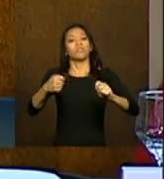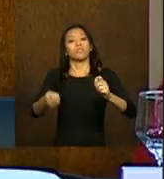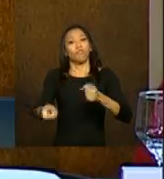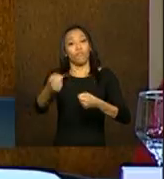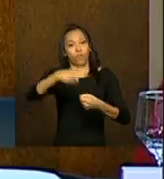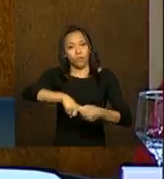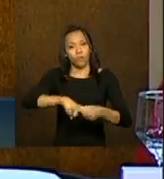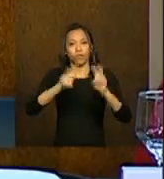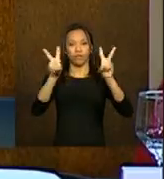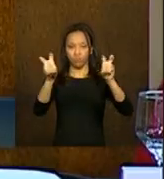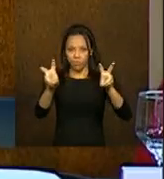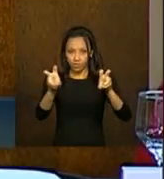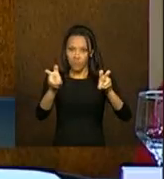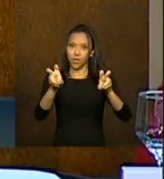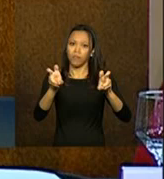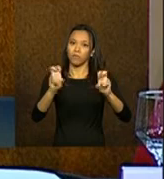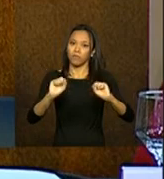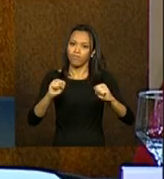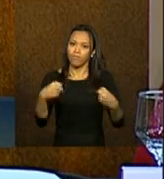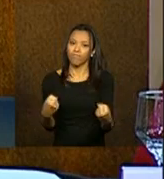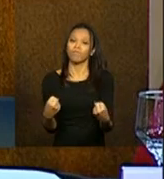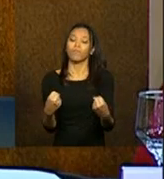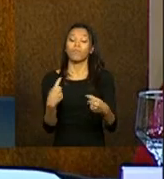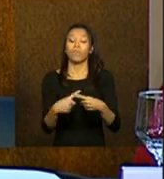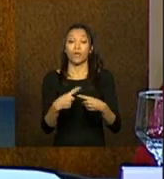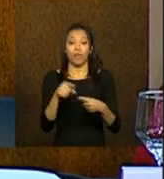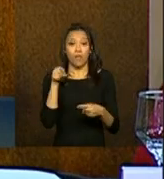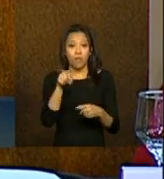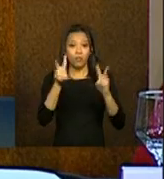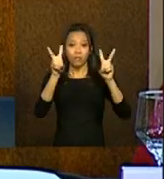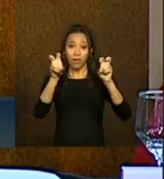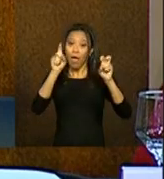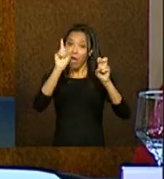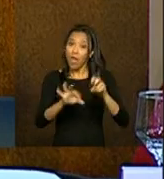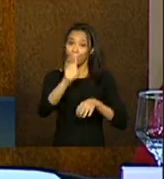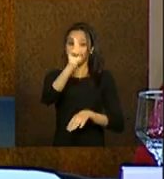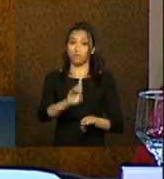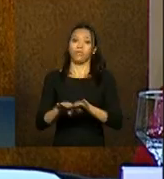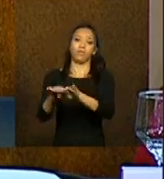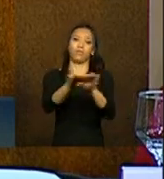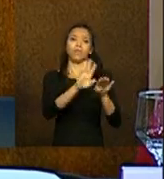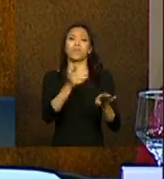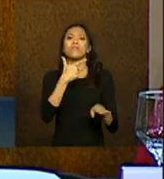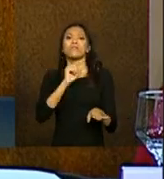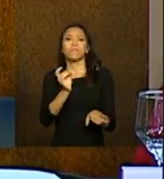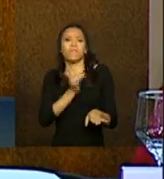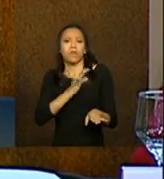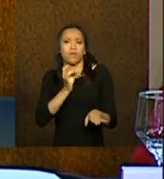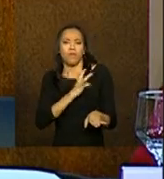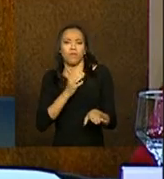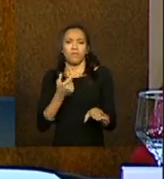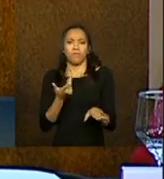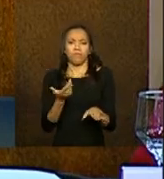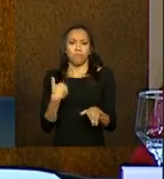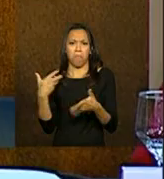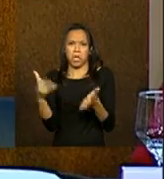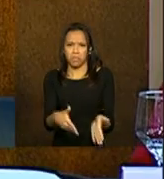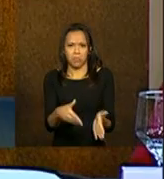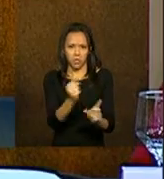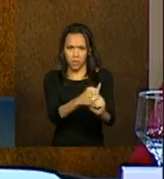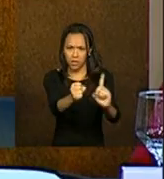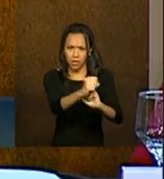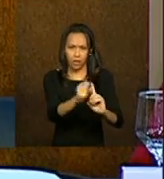pauta, precisa voltar à pauta com força, porque isso é democrático. Quem tem medo de participação da sociedade não